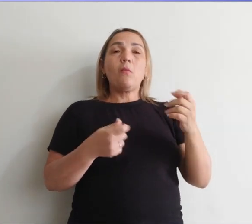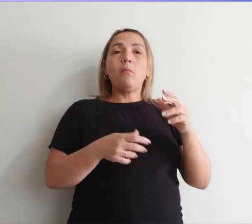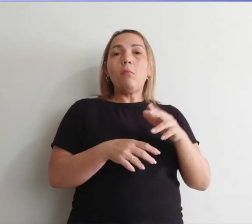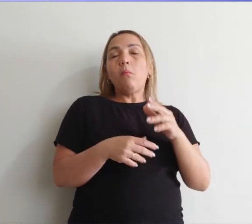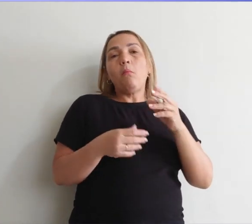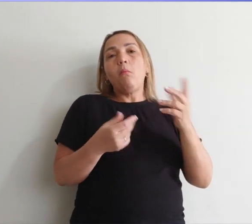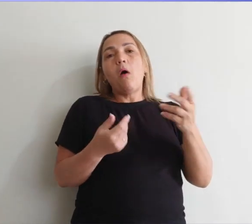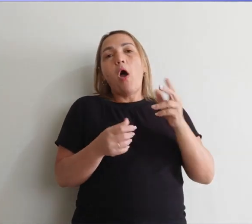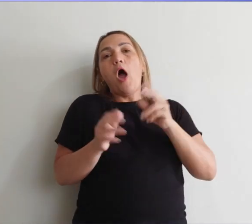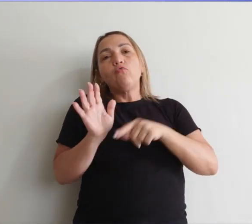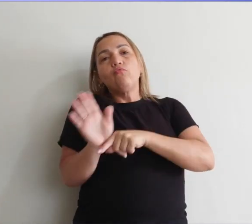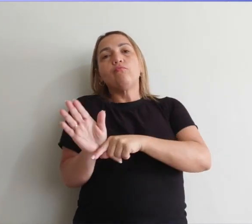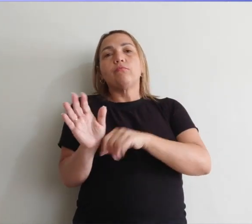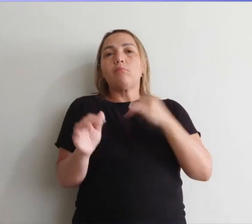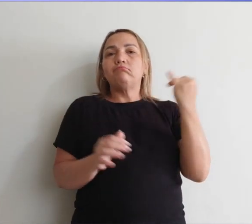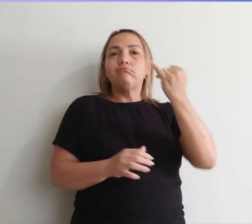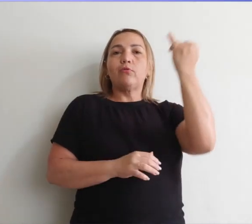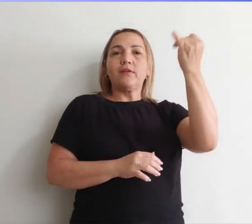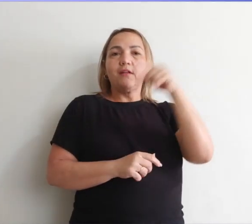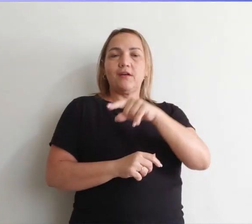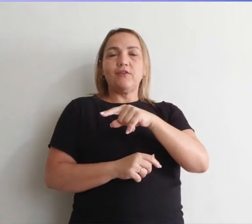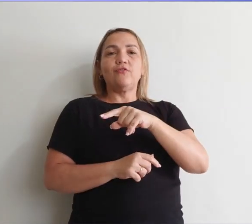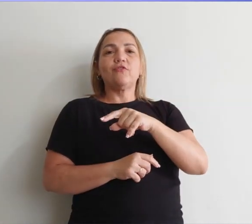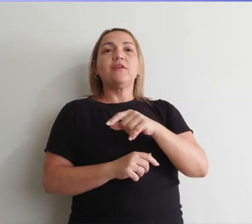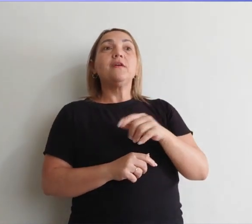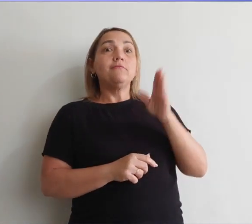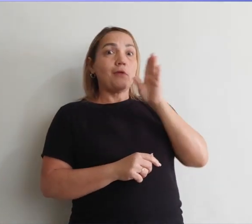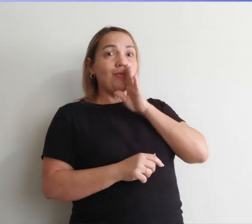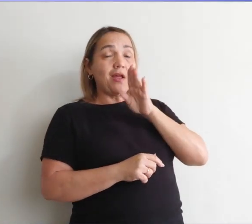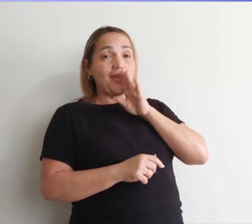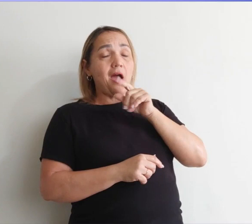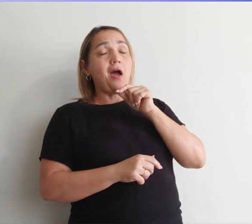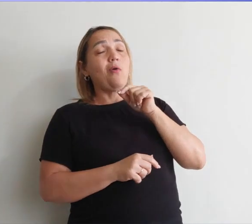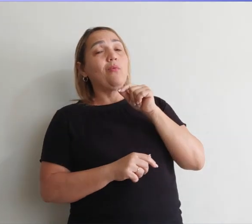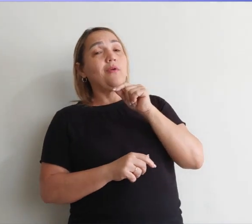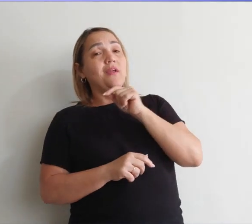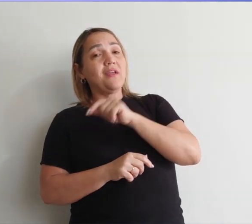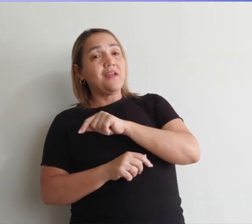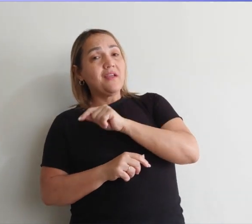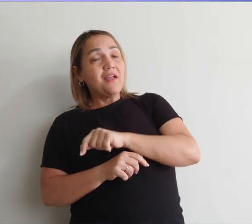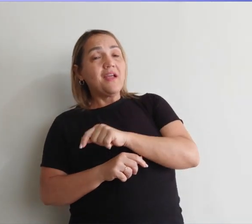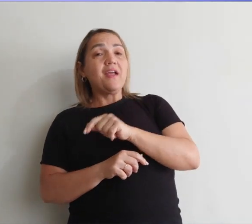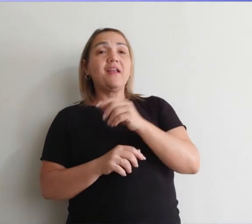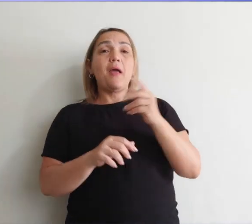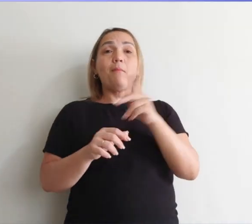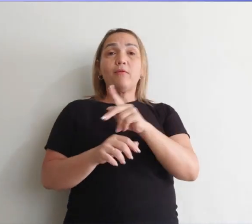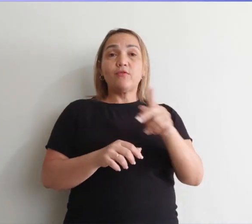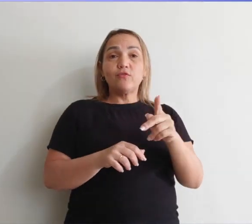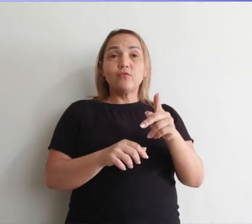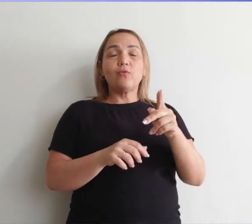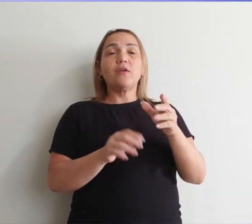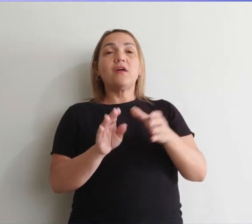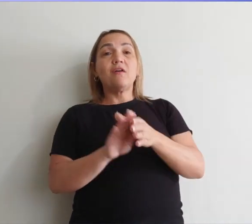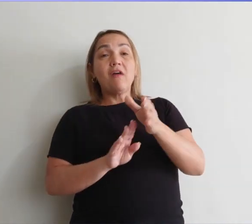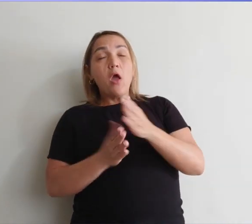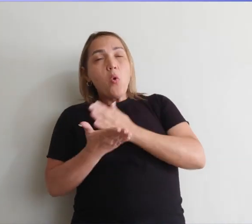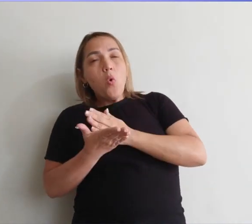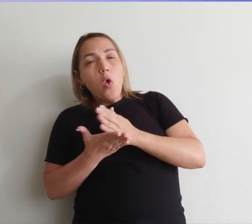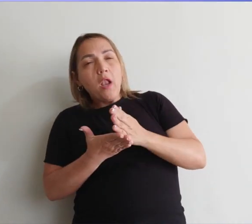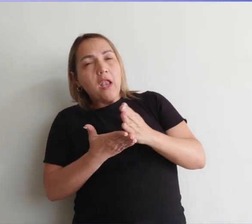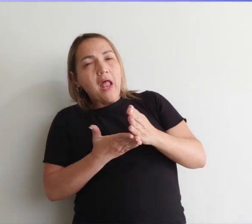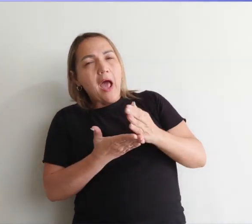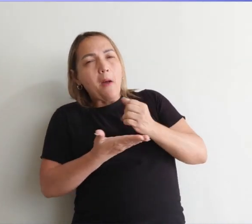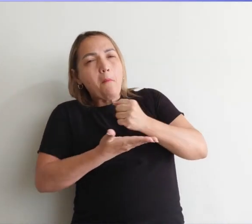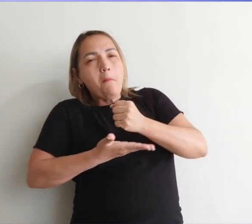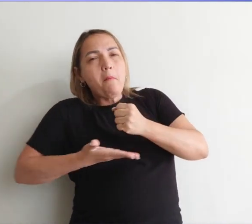nessa questão do laboratório, então vai ser uma questão legal. É essencial, né? E eu vou pegar, a gente, né, eu e a professora orientadora também, vamos pegar desde o comecinho,